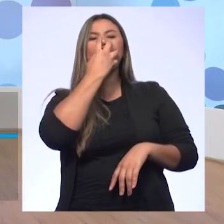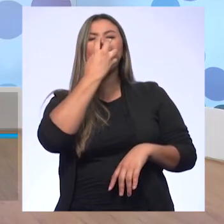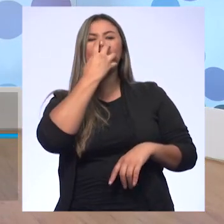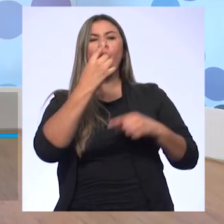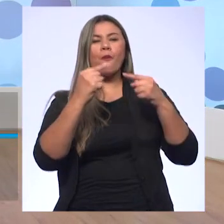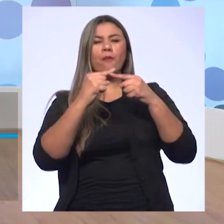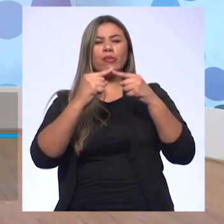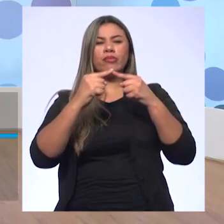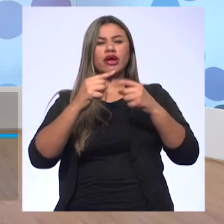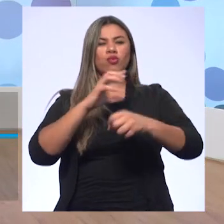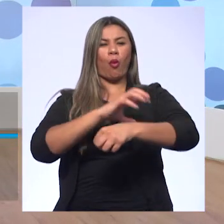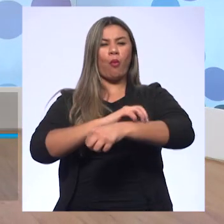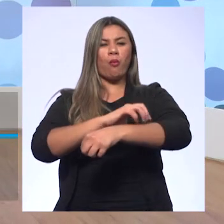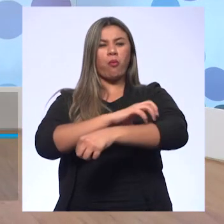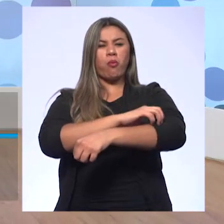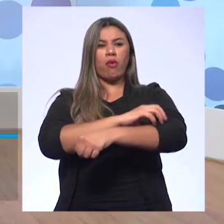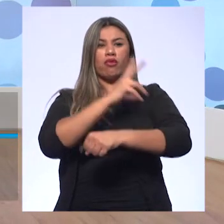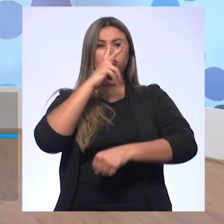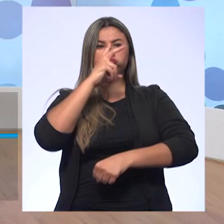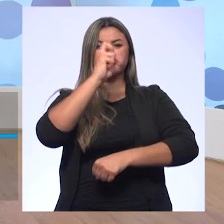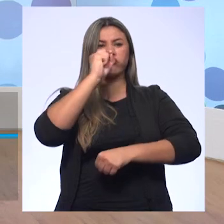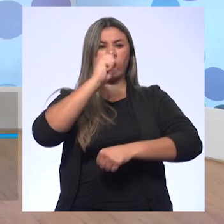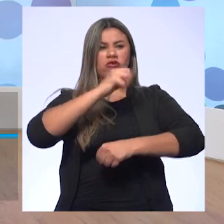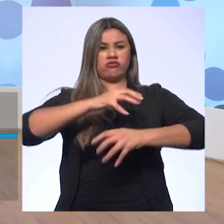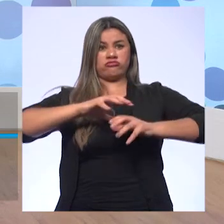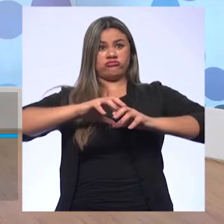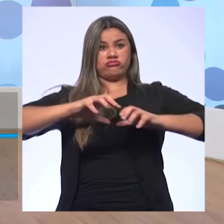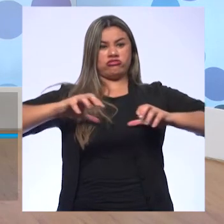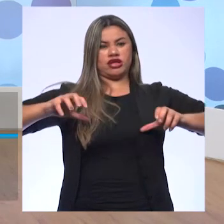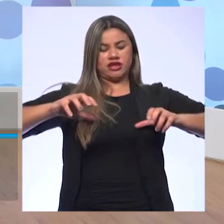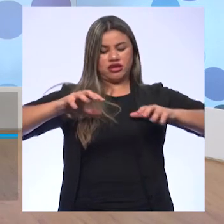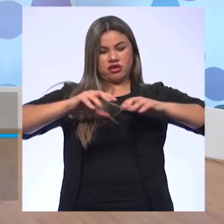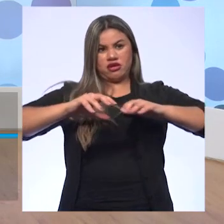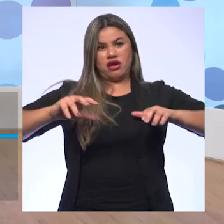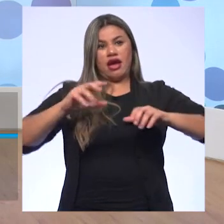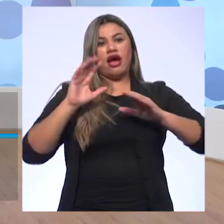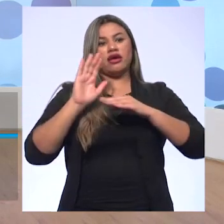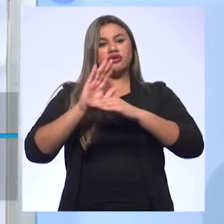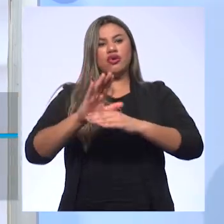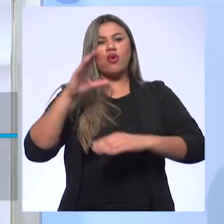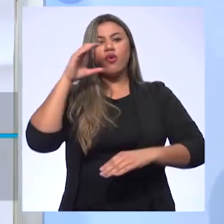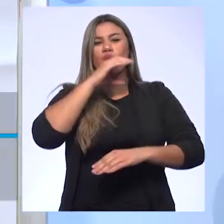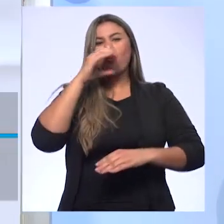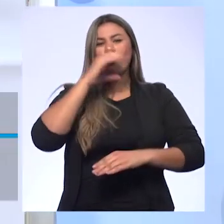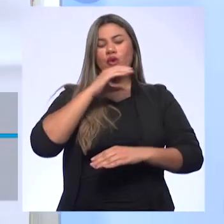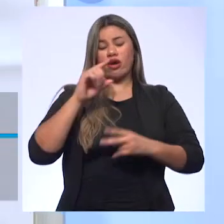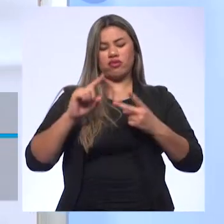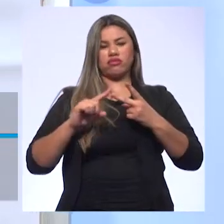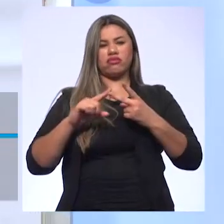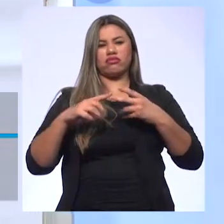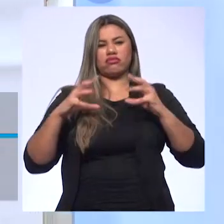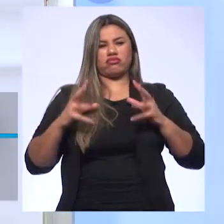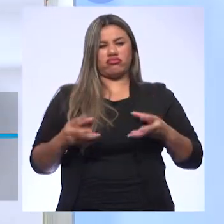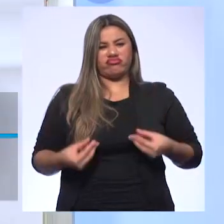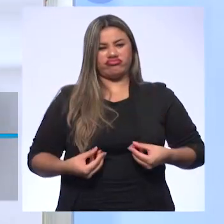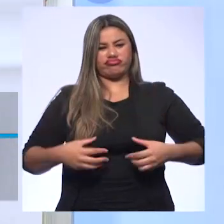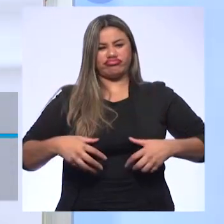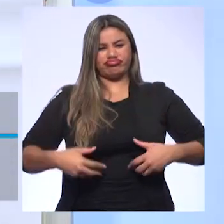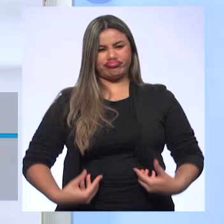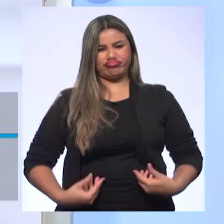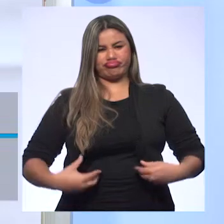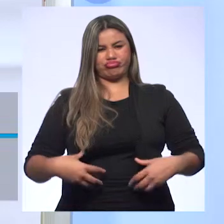tem uma musculatura extremamente avantajada para dar velocidade. E o outro já tem uma musculatura para dar